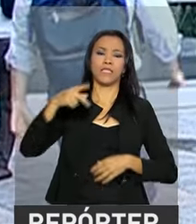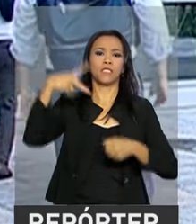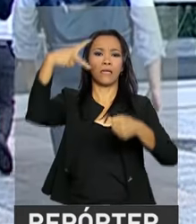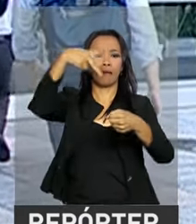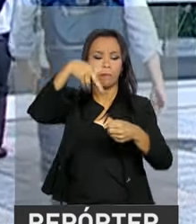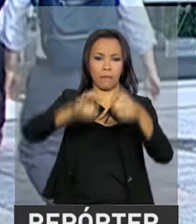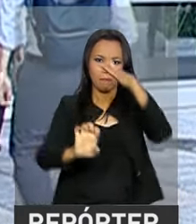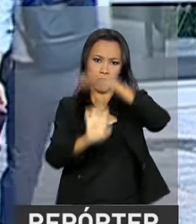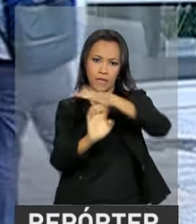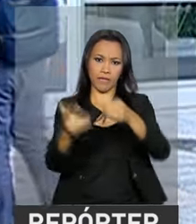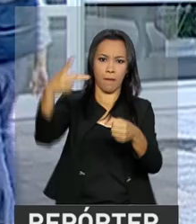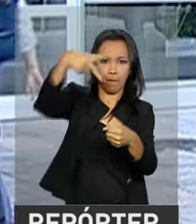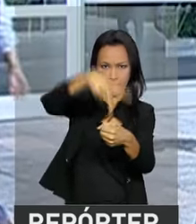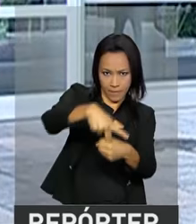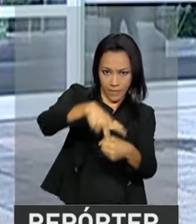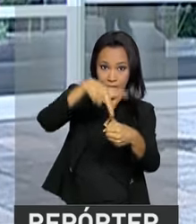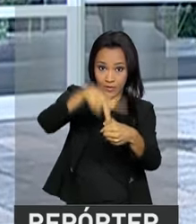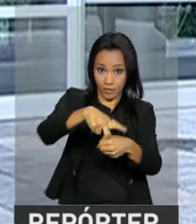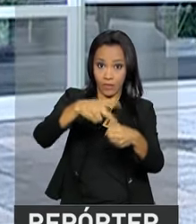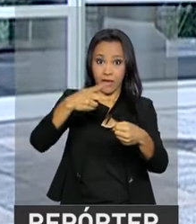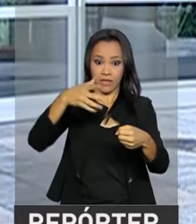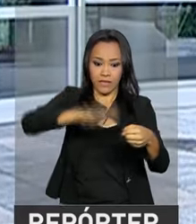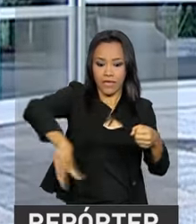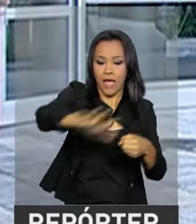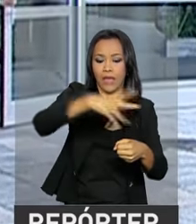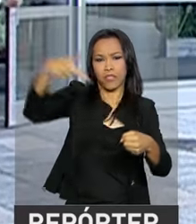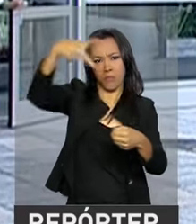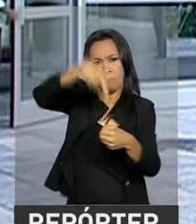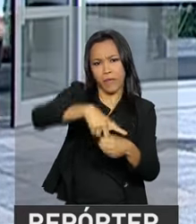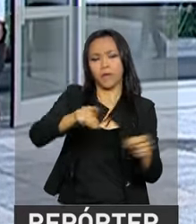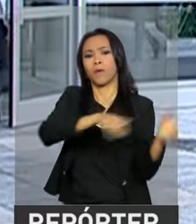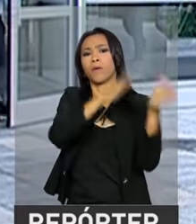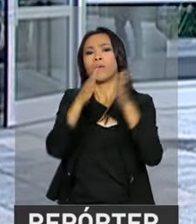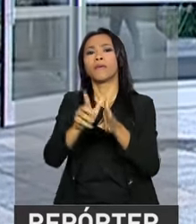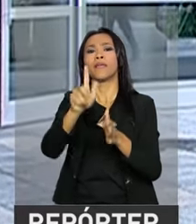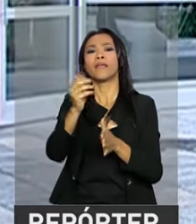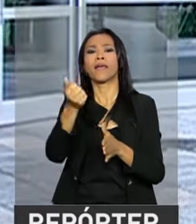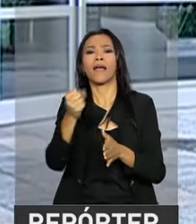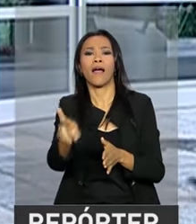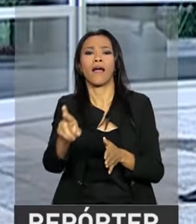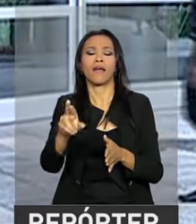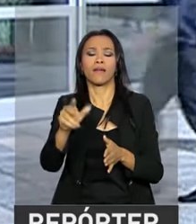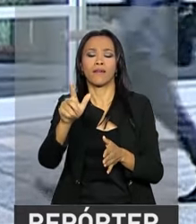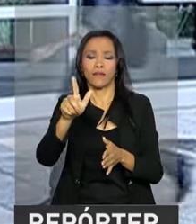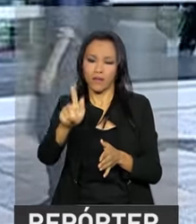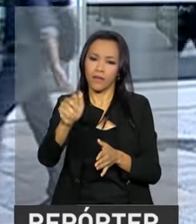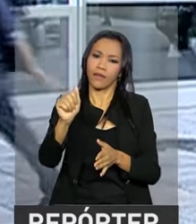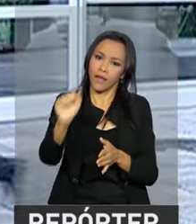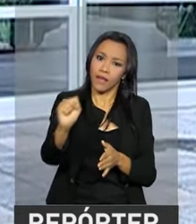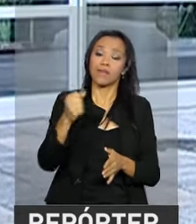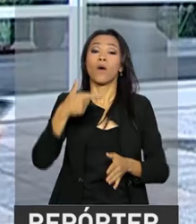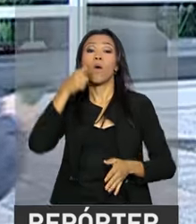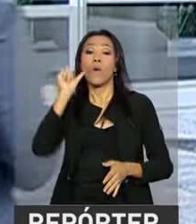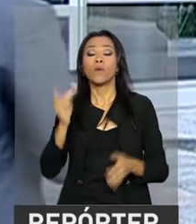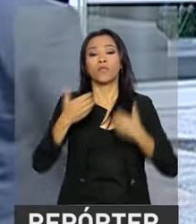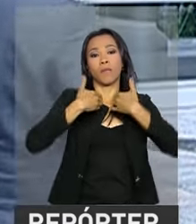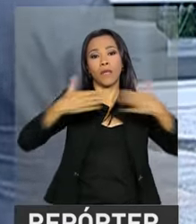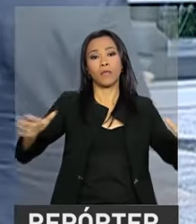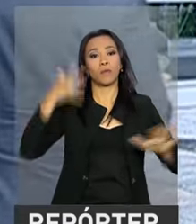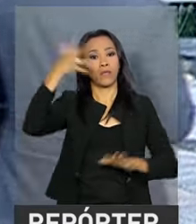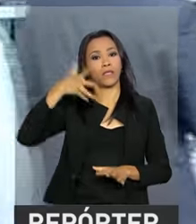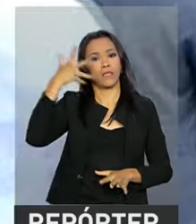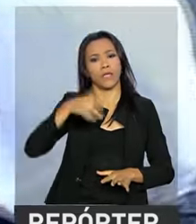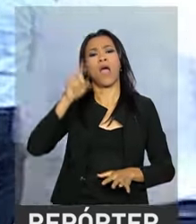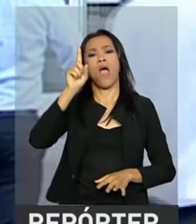o despertar da gigante aí do ramo de petróleo e gás. Ontem, a palestra de abertura do evento ficou a cargo do presidente